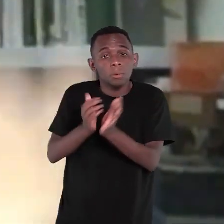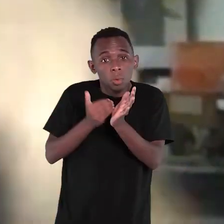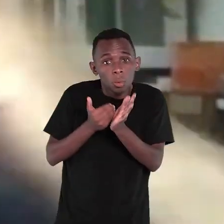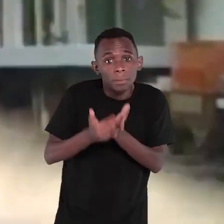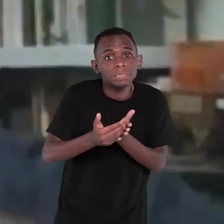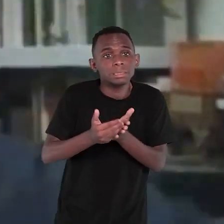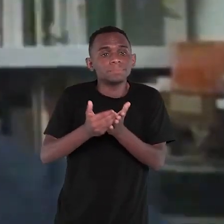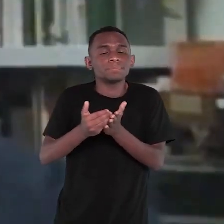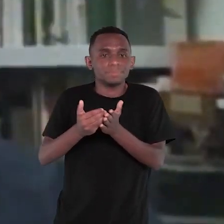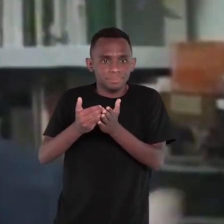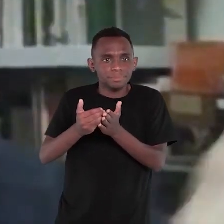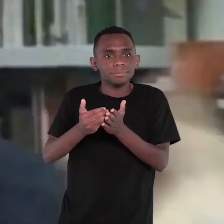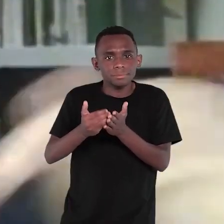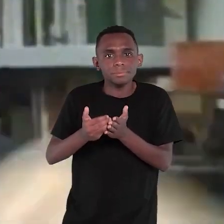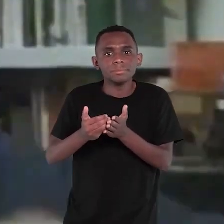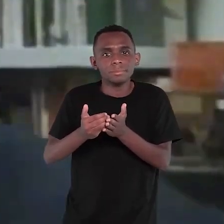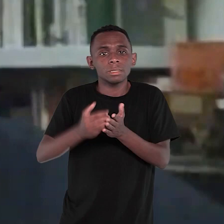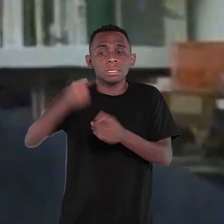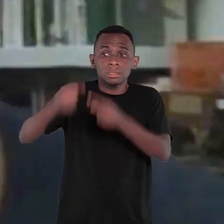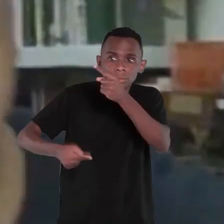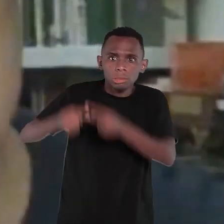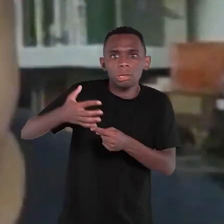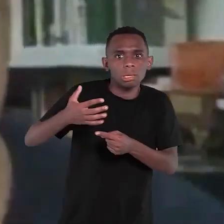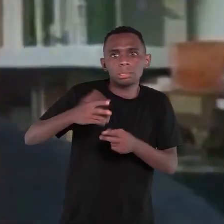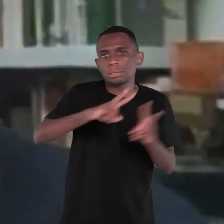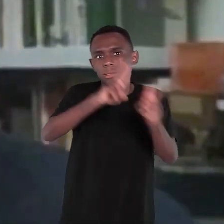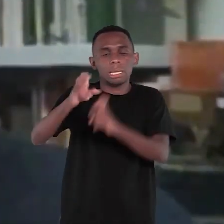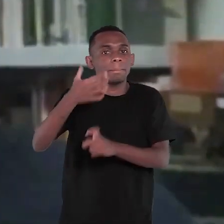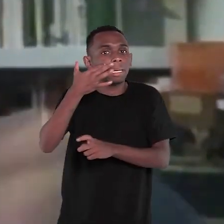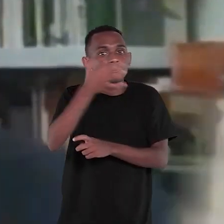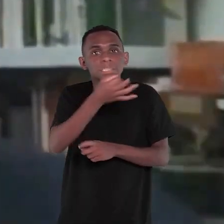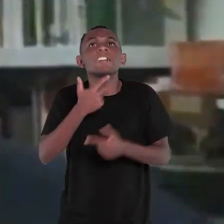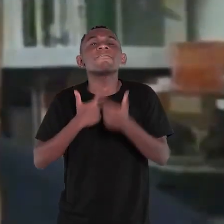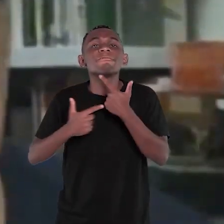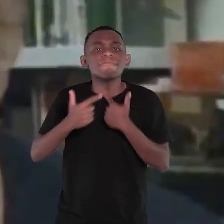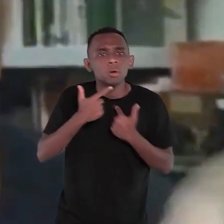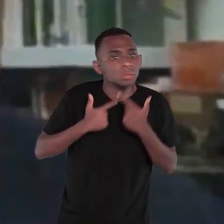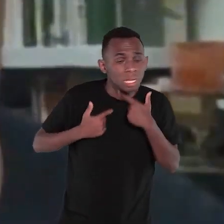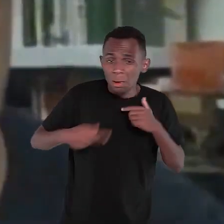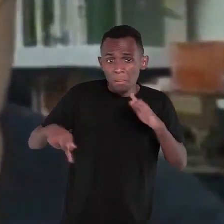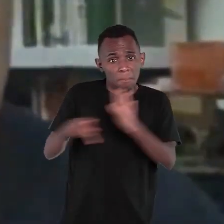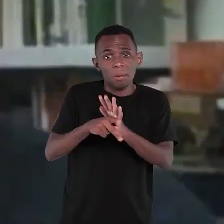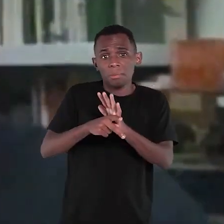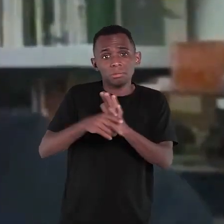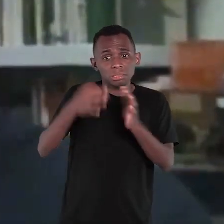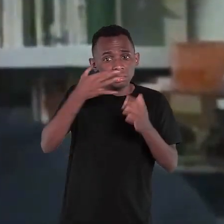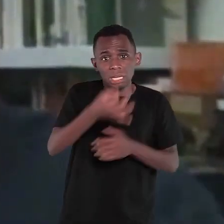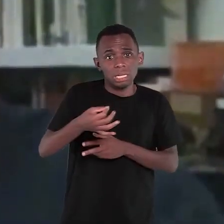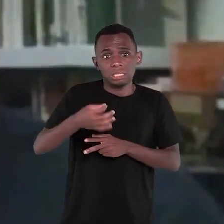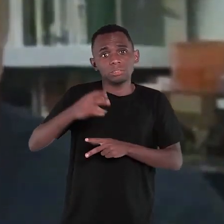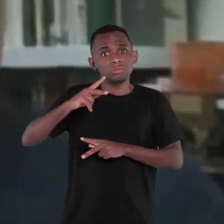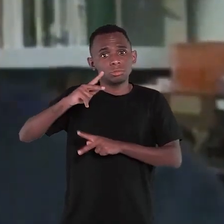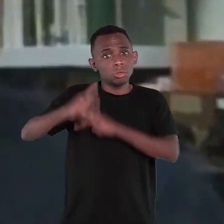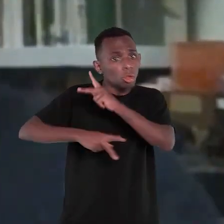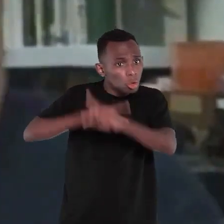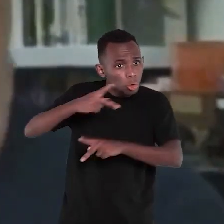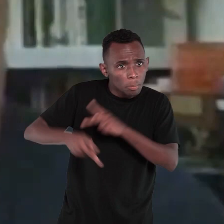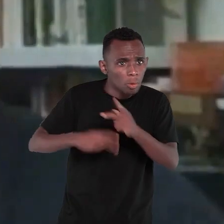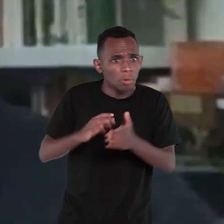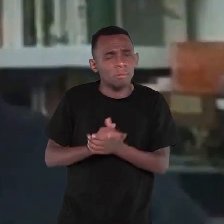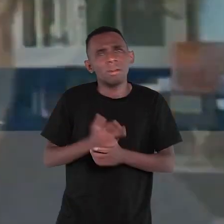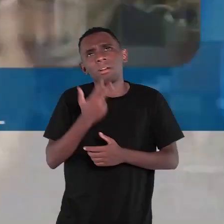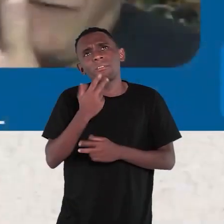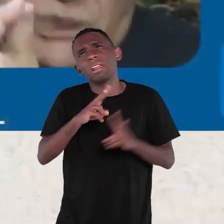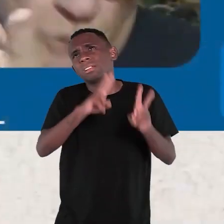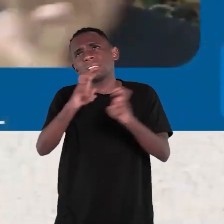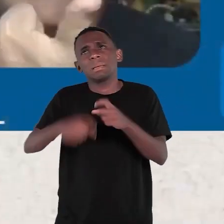comunidade começa a discutir interesses. Os interesses são os interesses humanos, né? Claro. E qual é o interesse